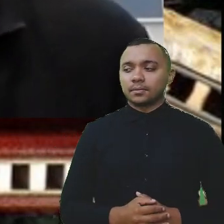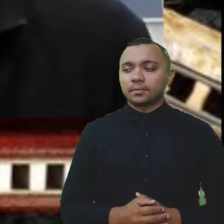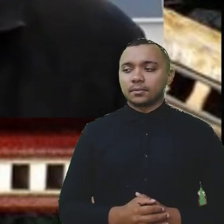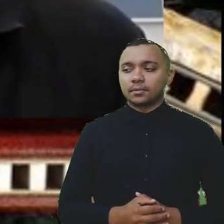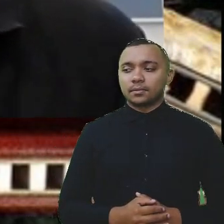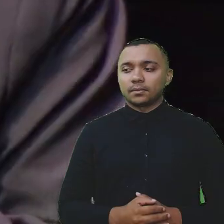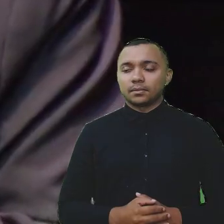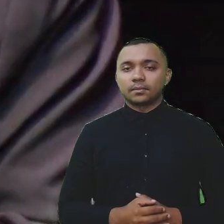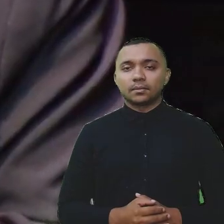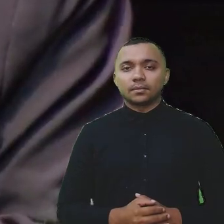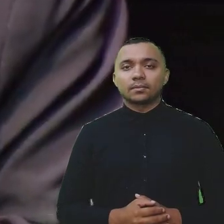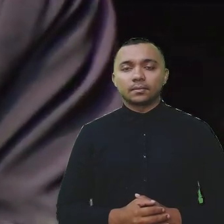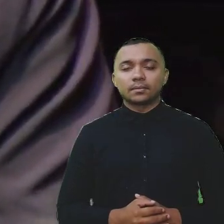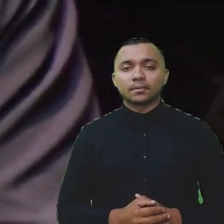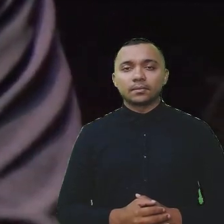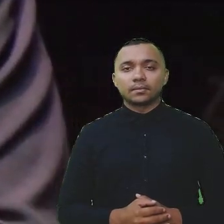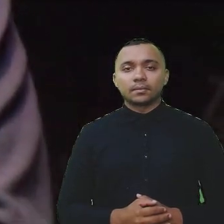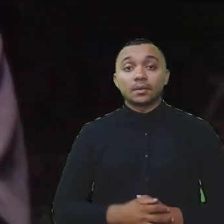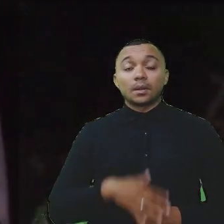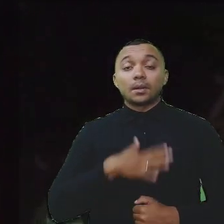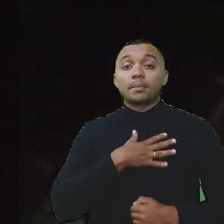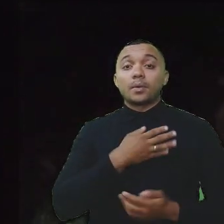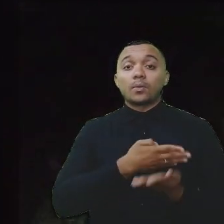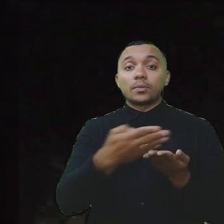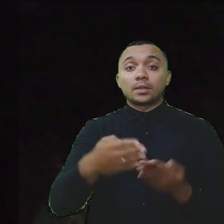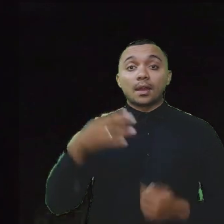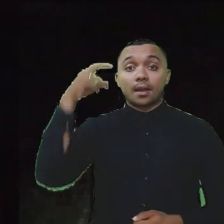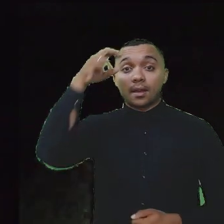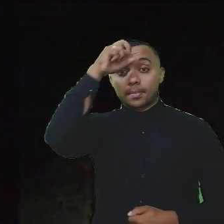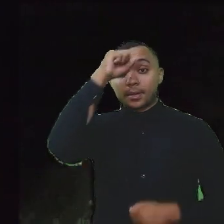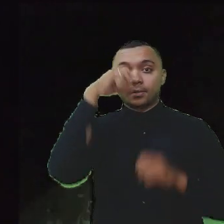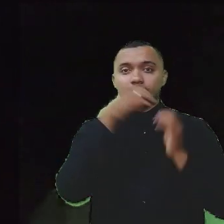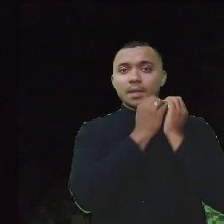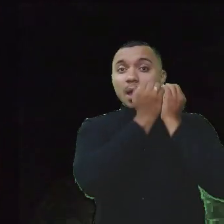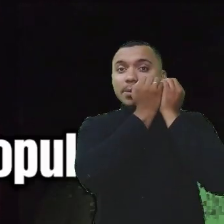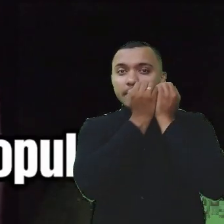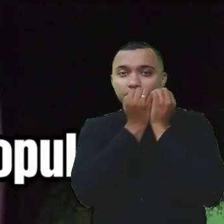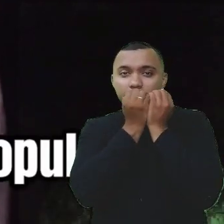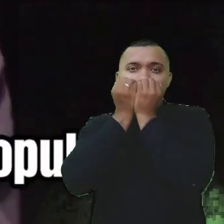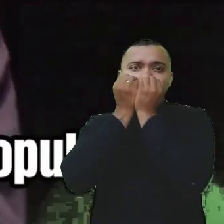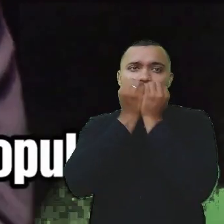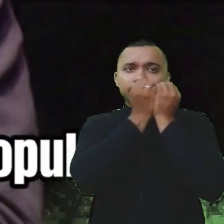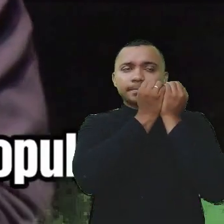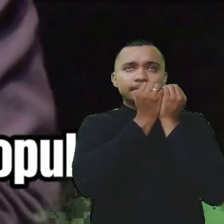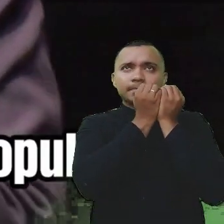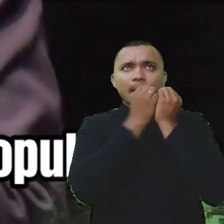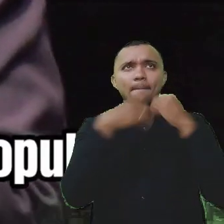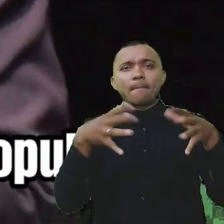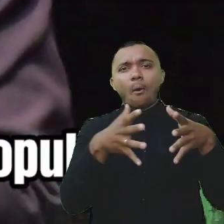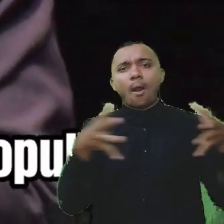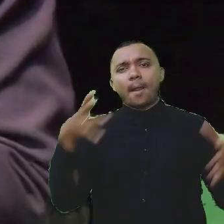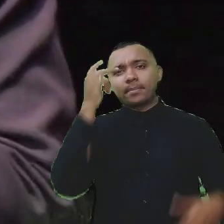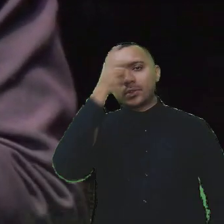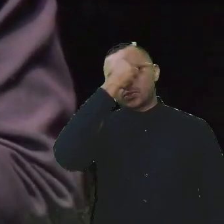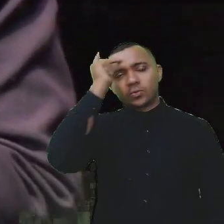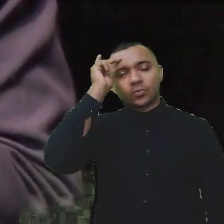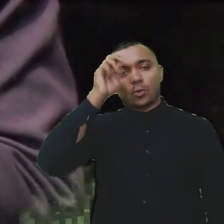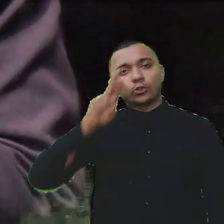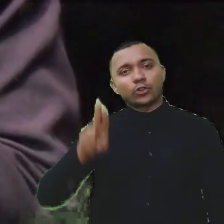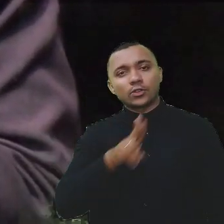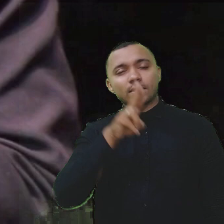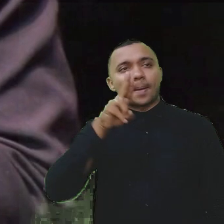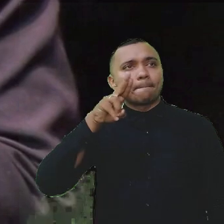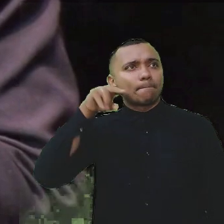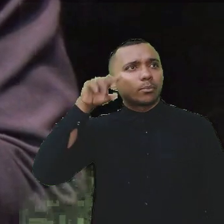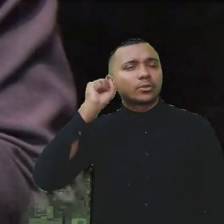assim. Quando eu comecei a tocar, eu, claro, fui mais, nossa, que eu acho que a maioria das pessoas vão para música popular, e eu já fui